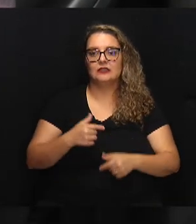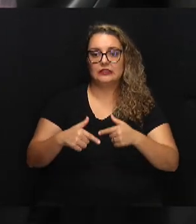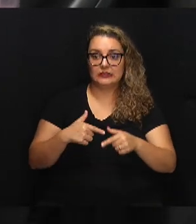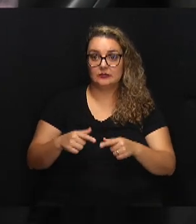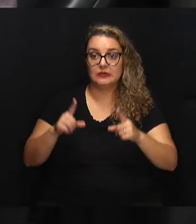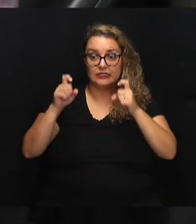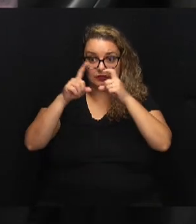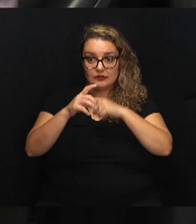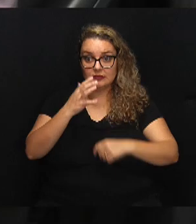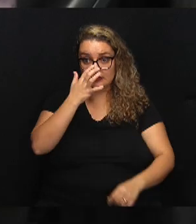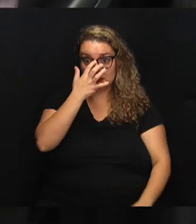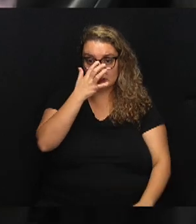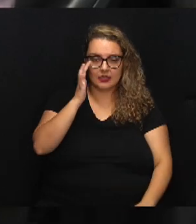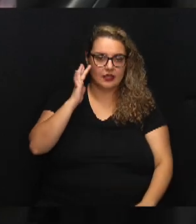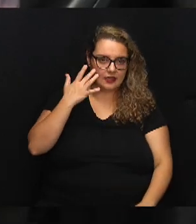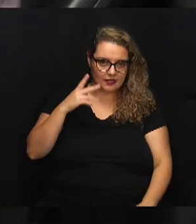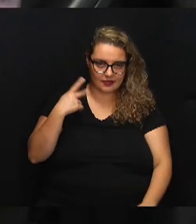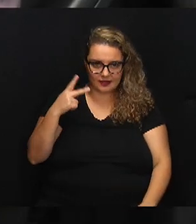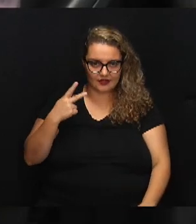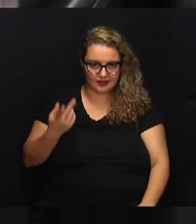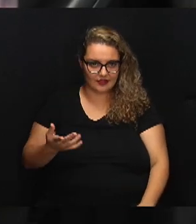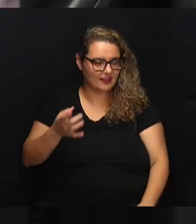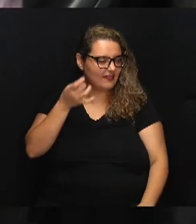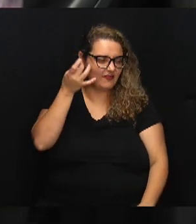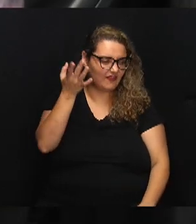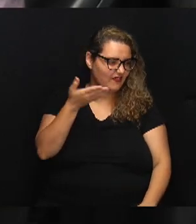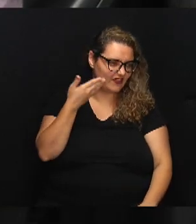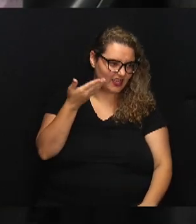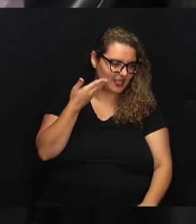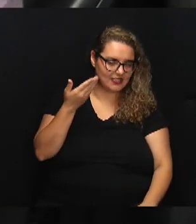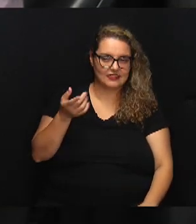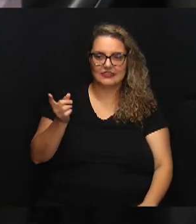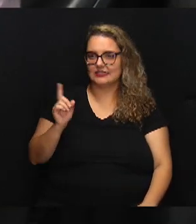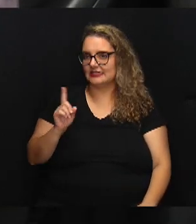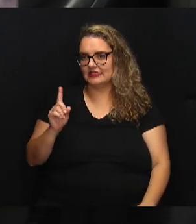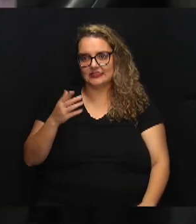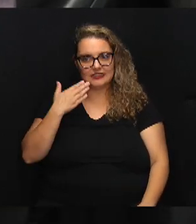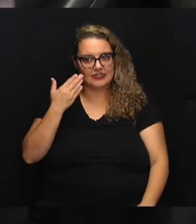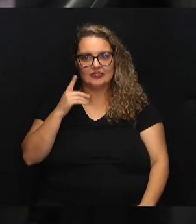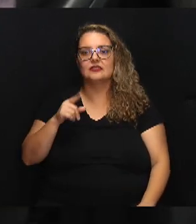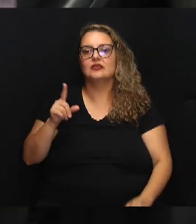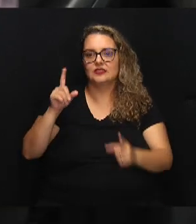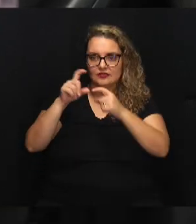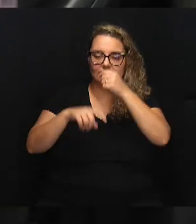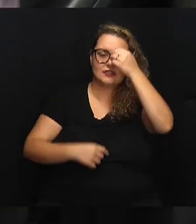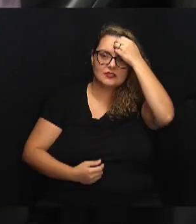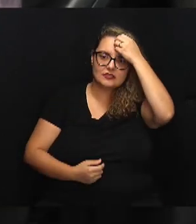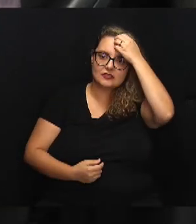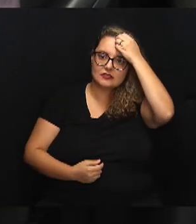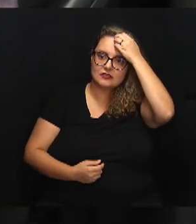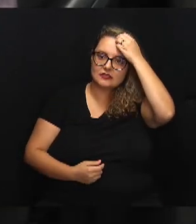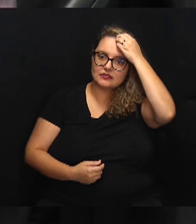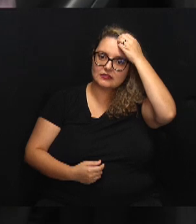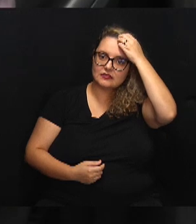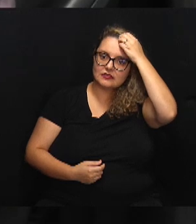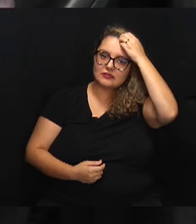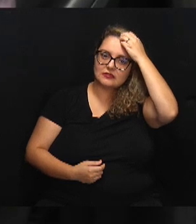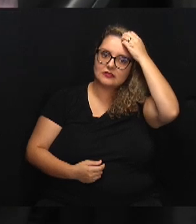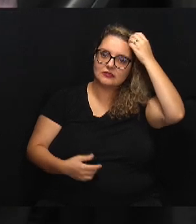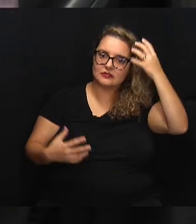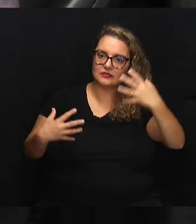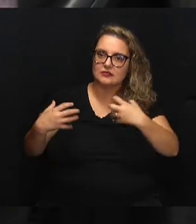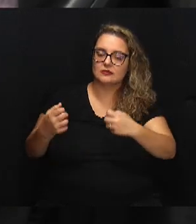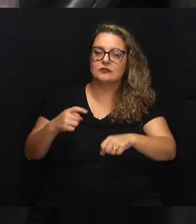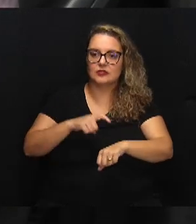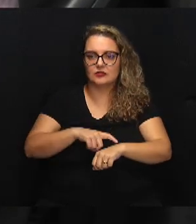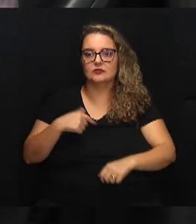puxado. Quem acha que vereador, É deputado, fácil ser vereador? Não é fácil. não, é bem puxado. É. Ela absorve muito a gente, né? Sim. E